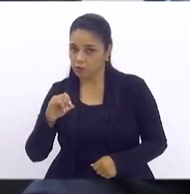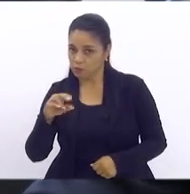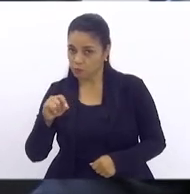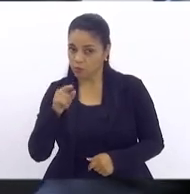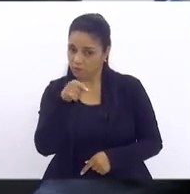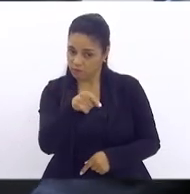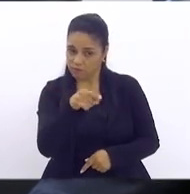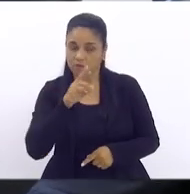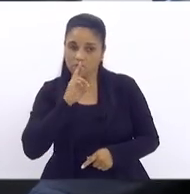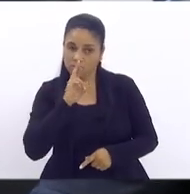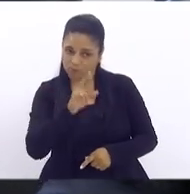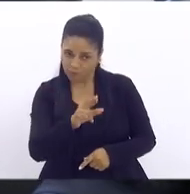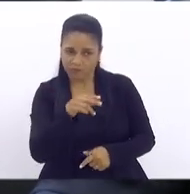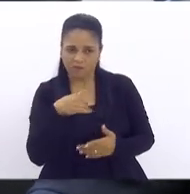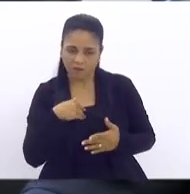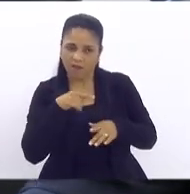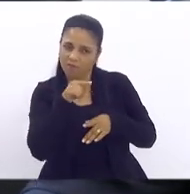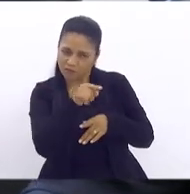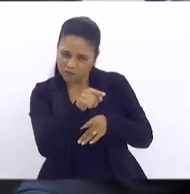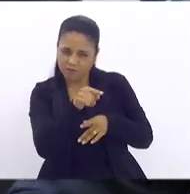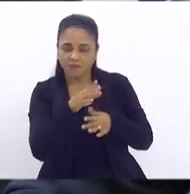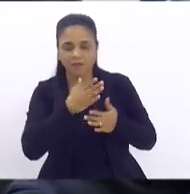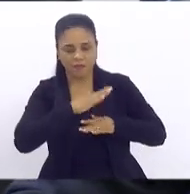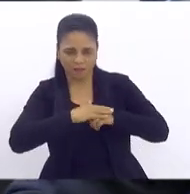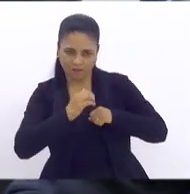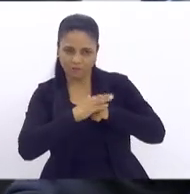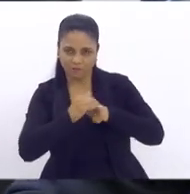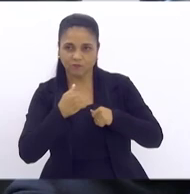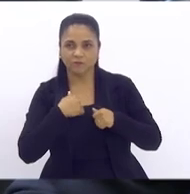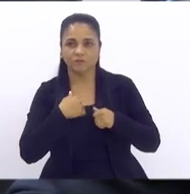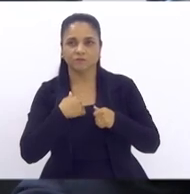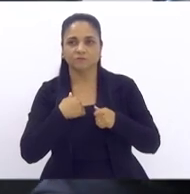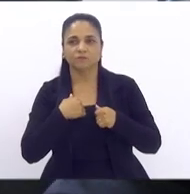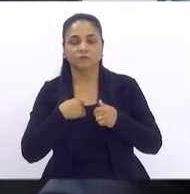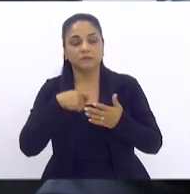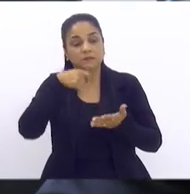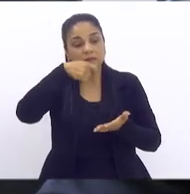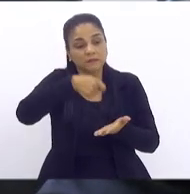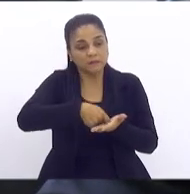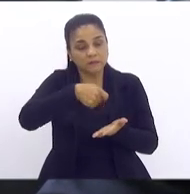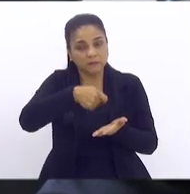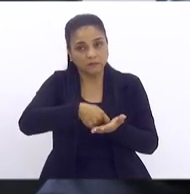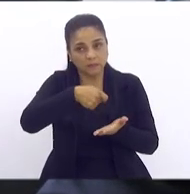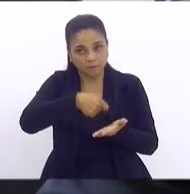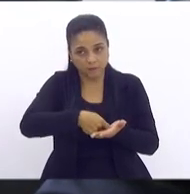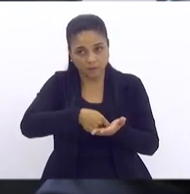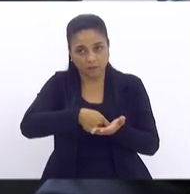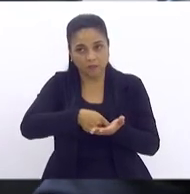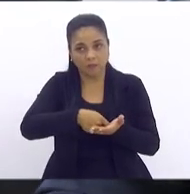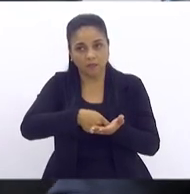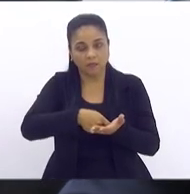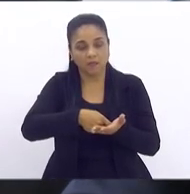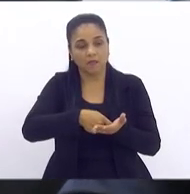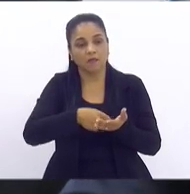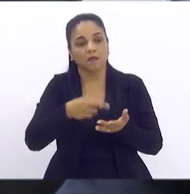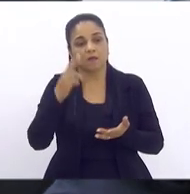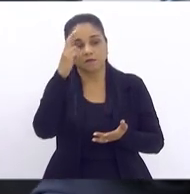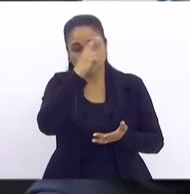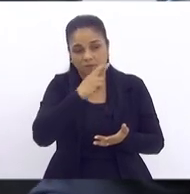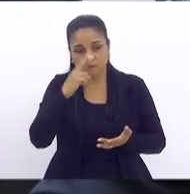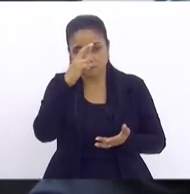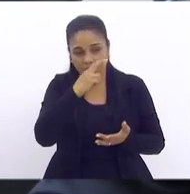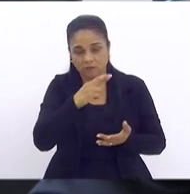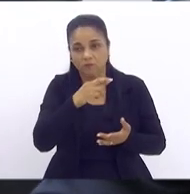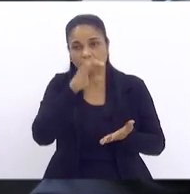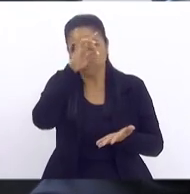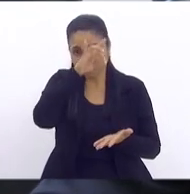fazer você de forma carinhosa, respeitosa. Determinar a realização de diligências necessárias às úteis elucidações